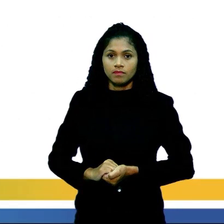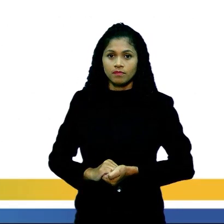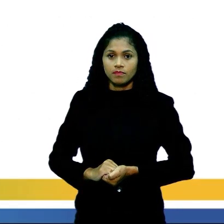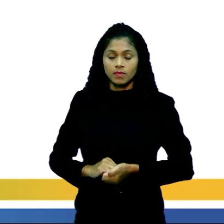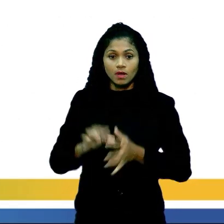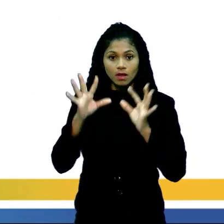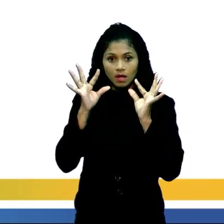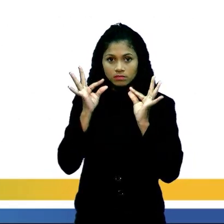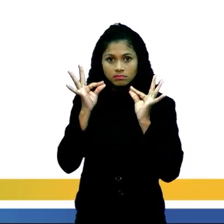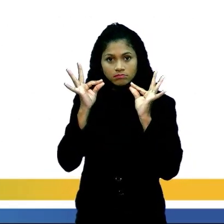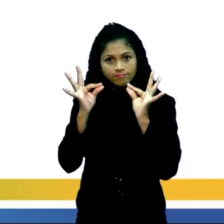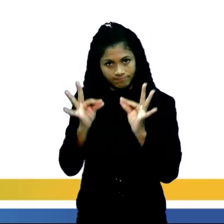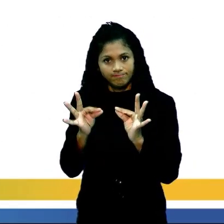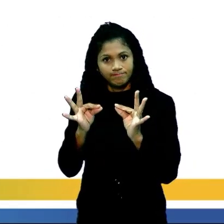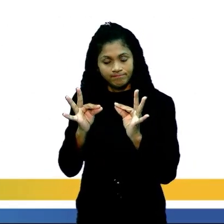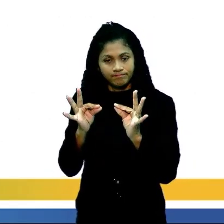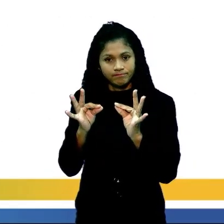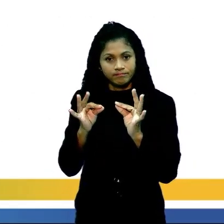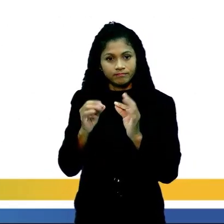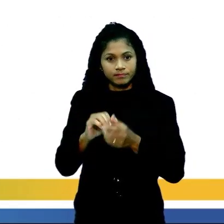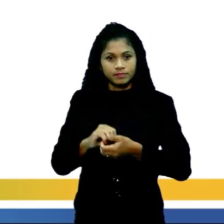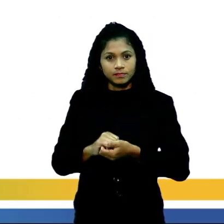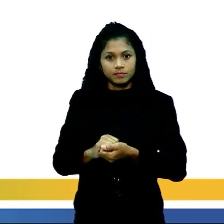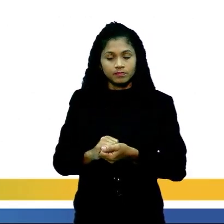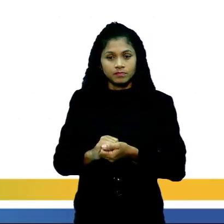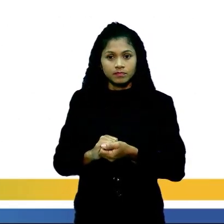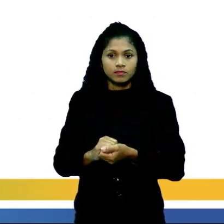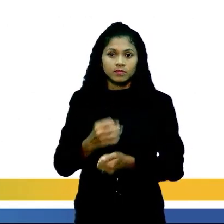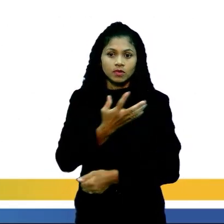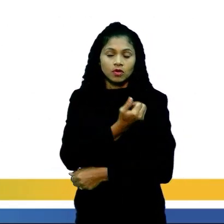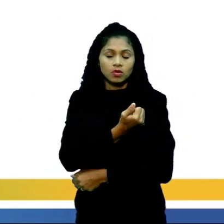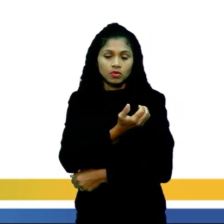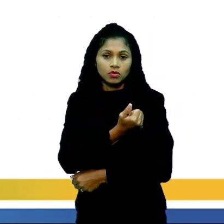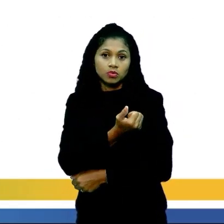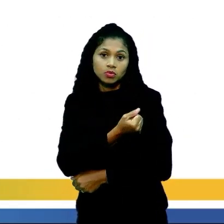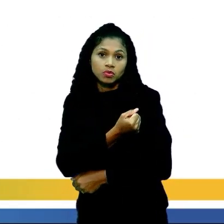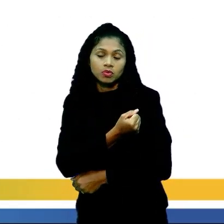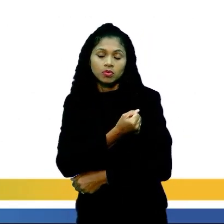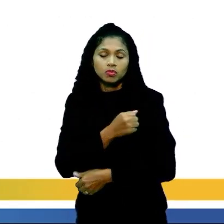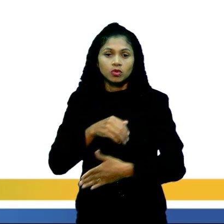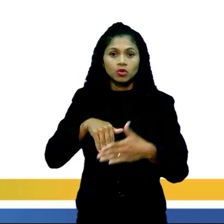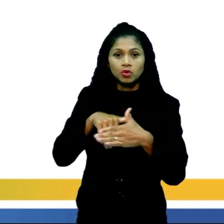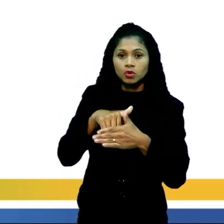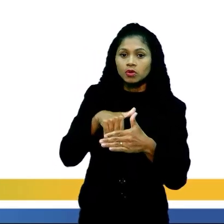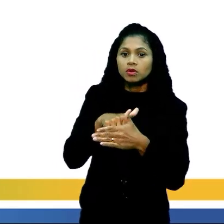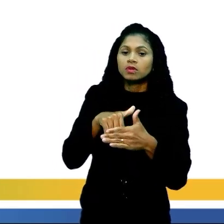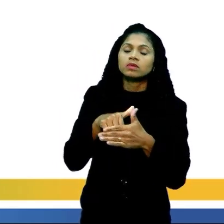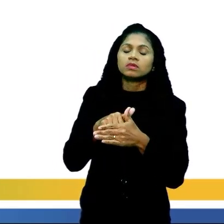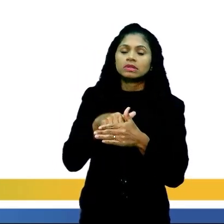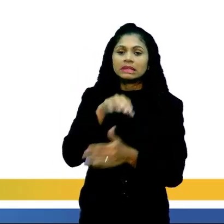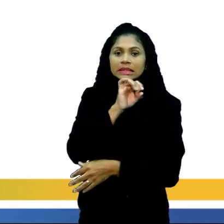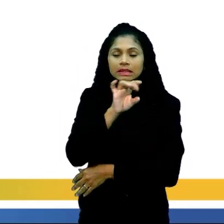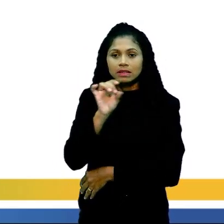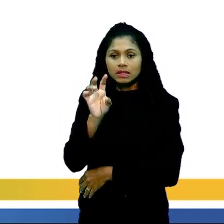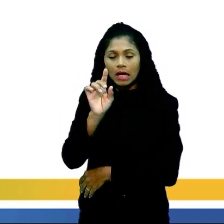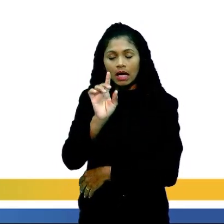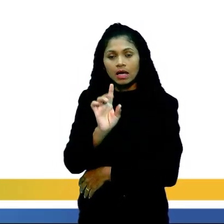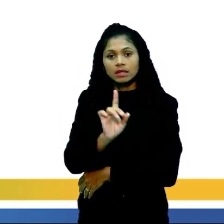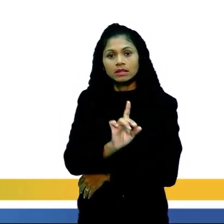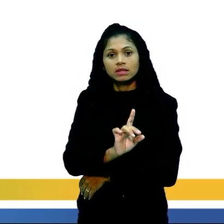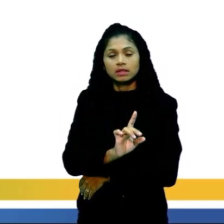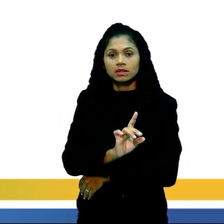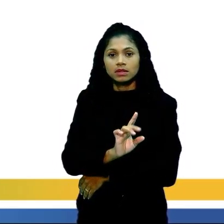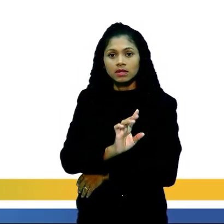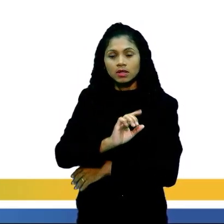Observe aí, ó, número de partidas em cada rodada vezes a quantidade de rodadas. Então aí